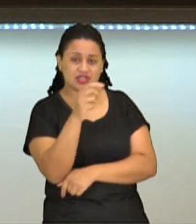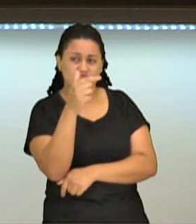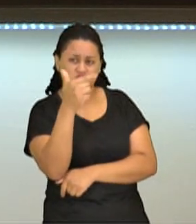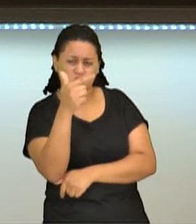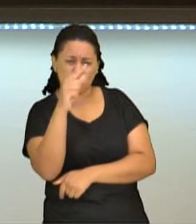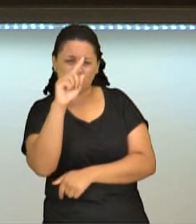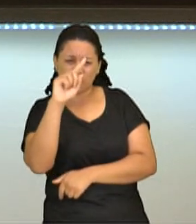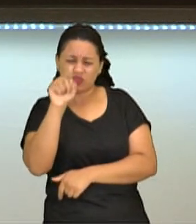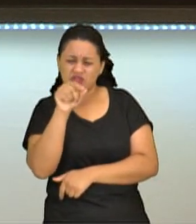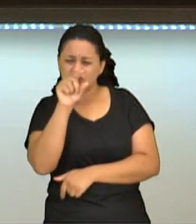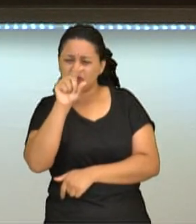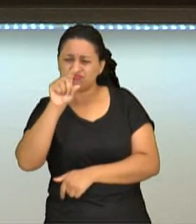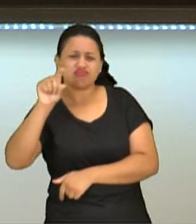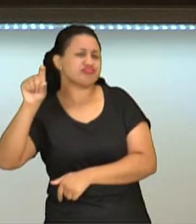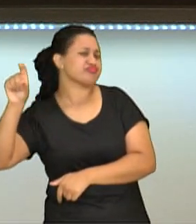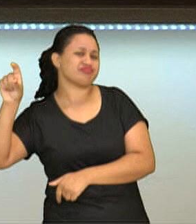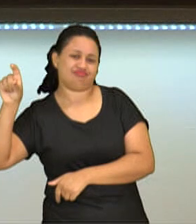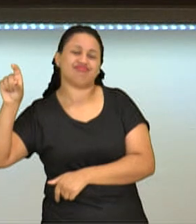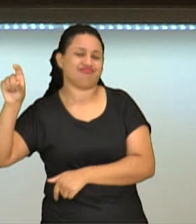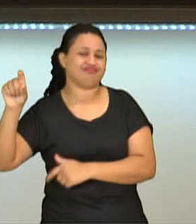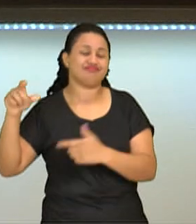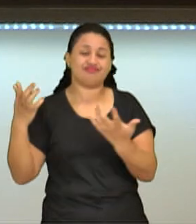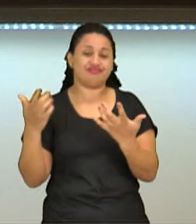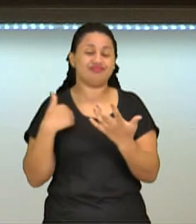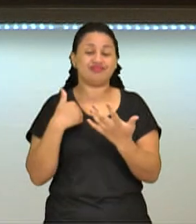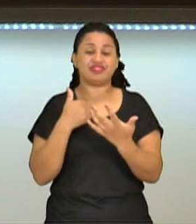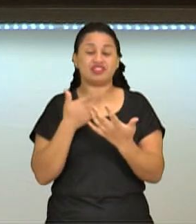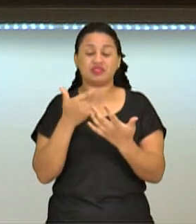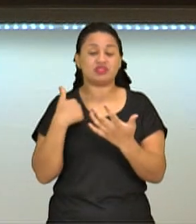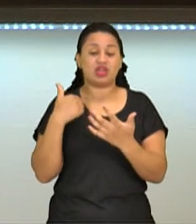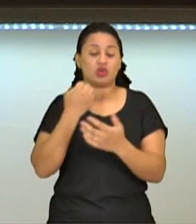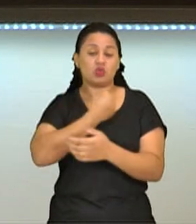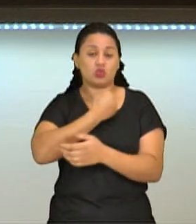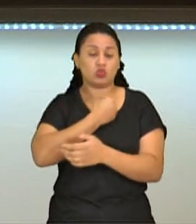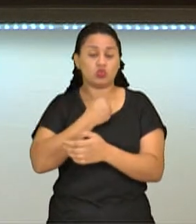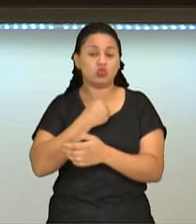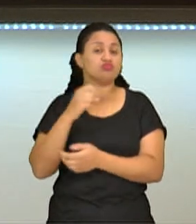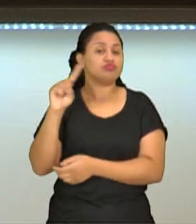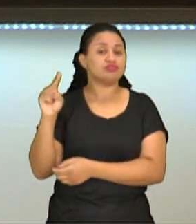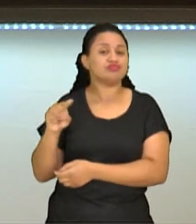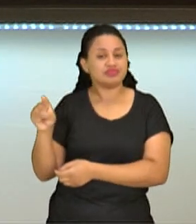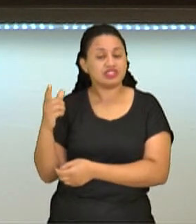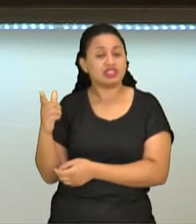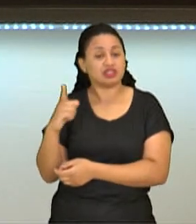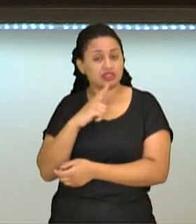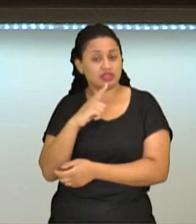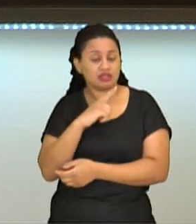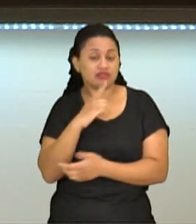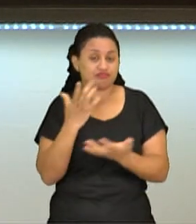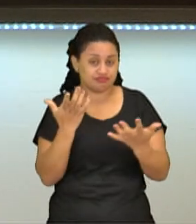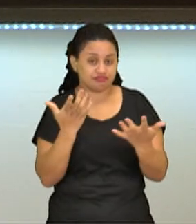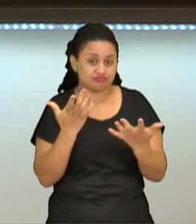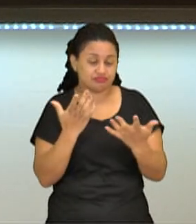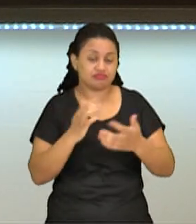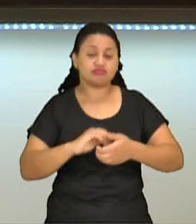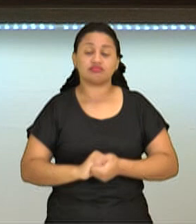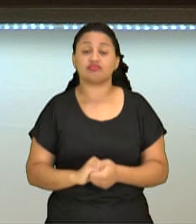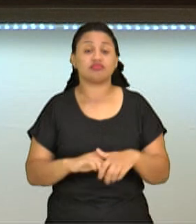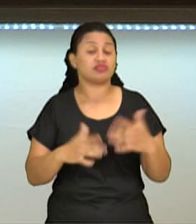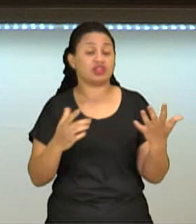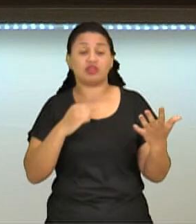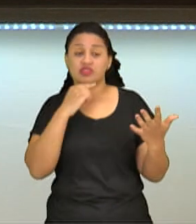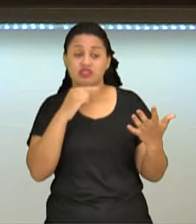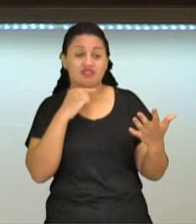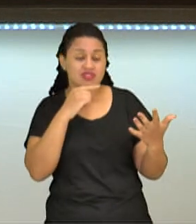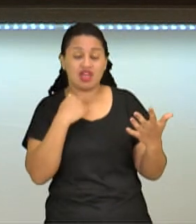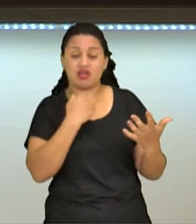algum resto. Então não tem nenhuma parte inteira do 15 que cabe dentro do 36. Ou seja, não